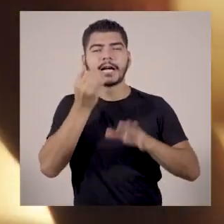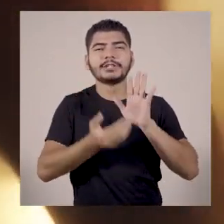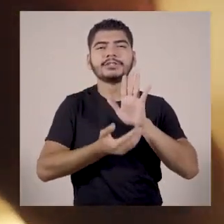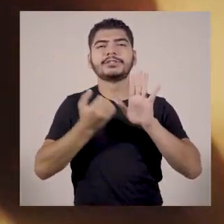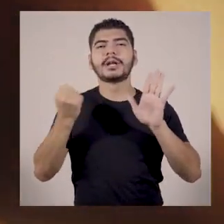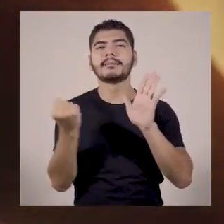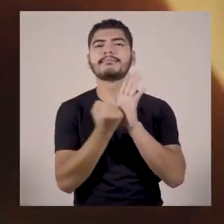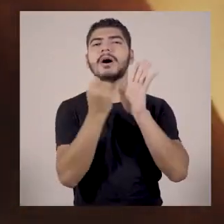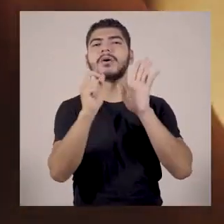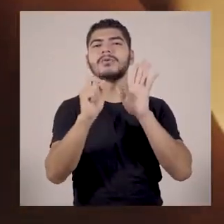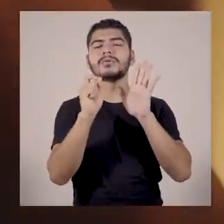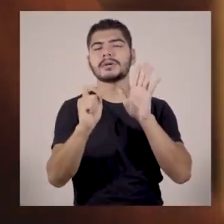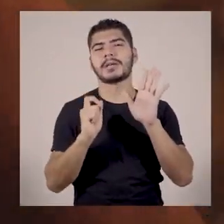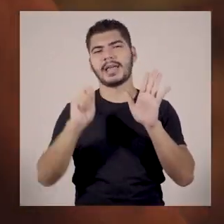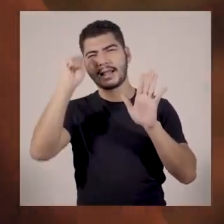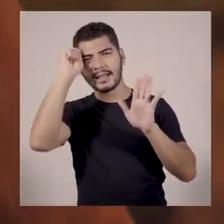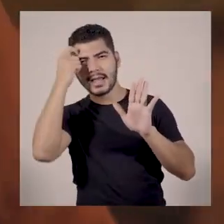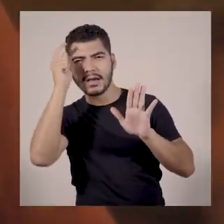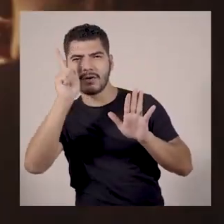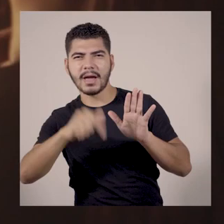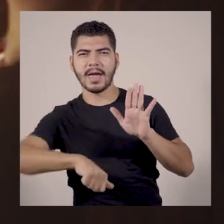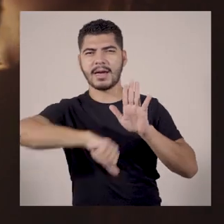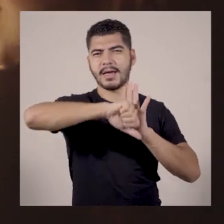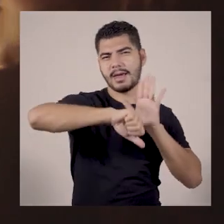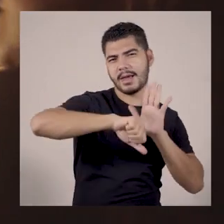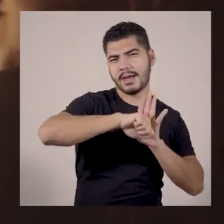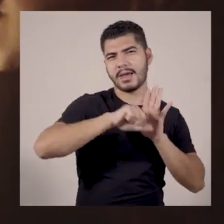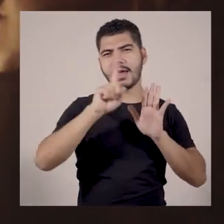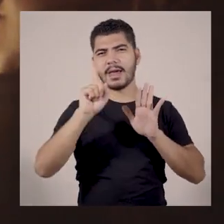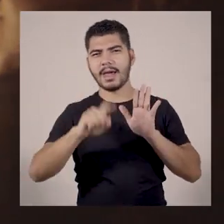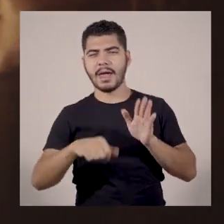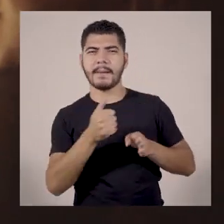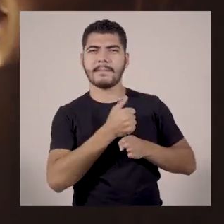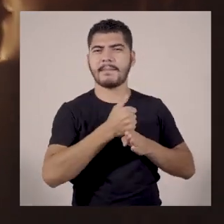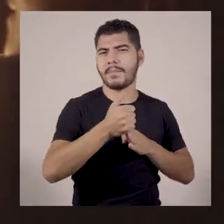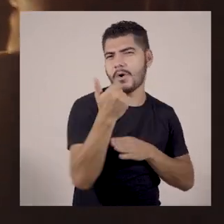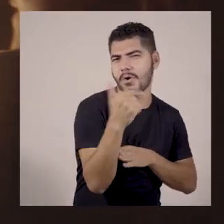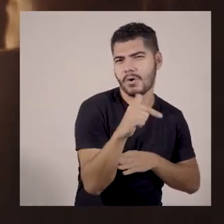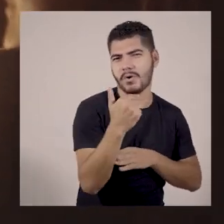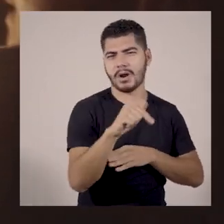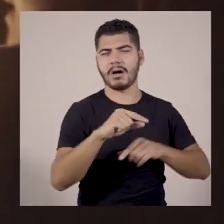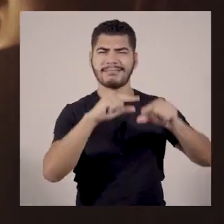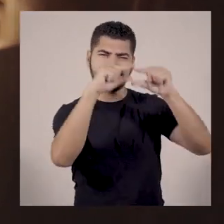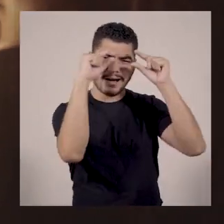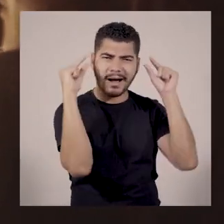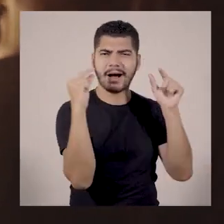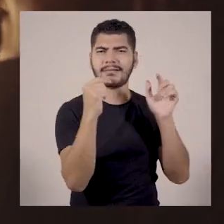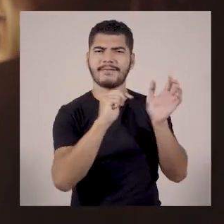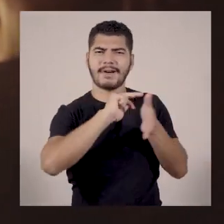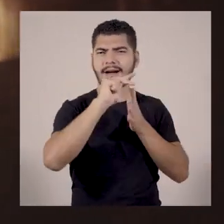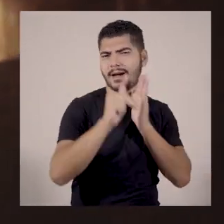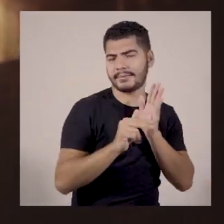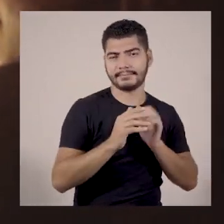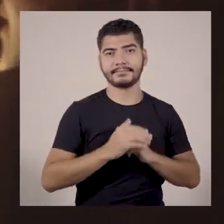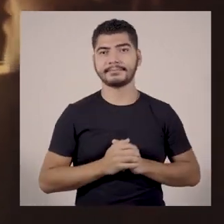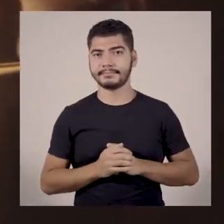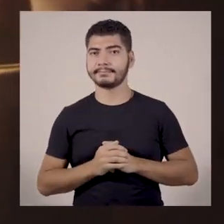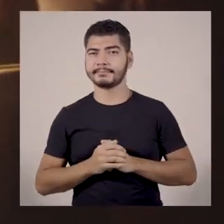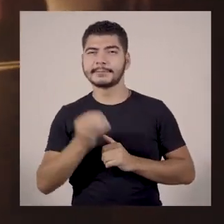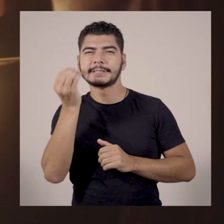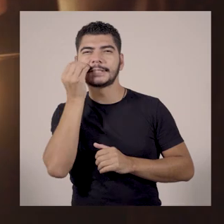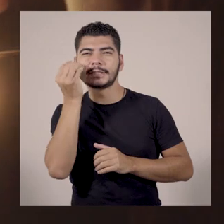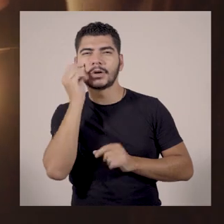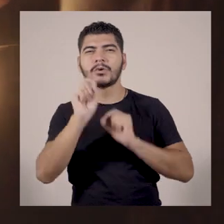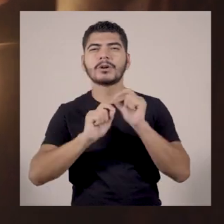é criminoso, imoral, pra não ter mais rótulo. É, e isso de uma certa maneira foi uma maneira